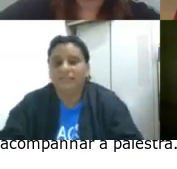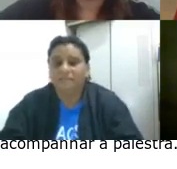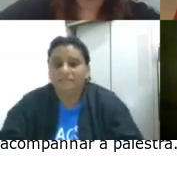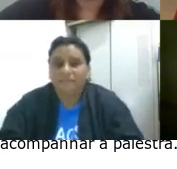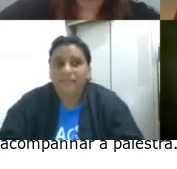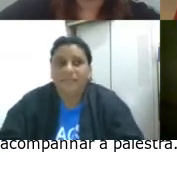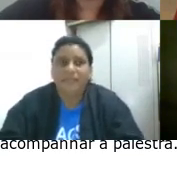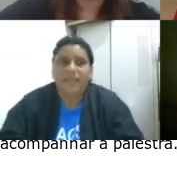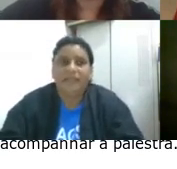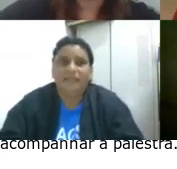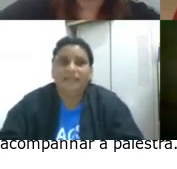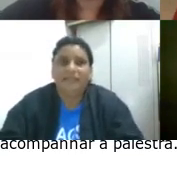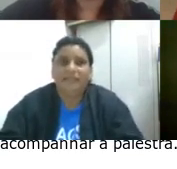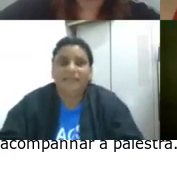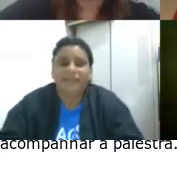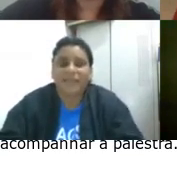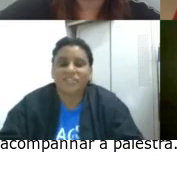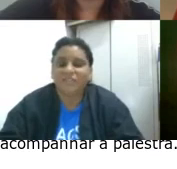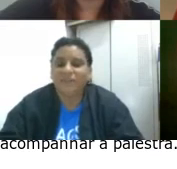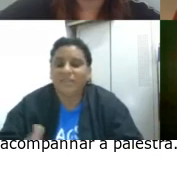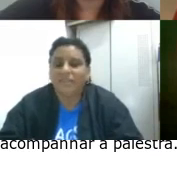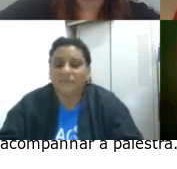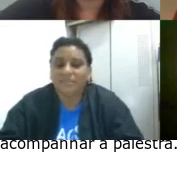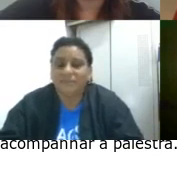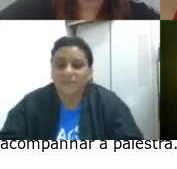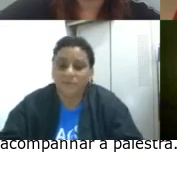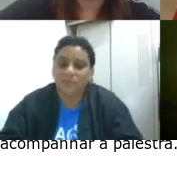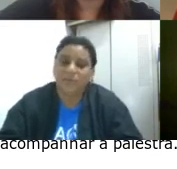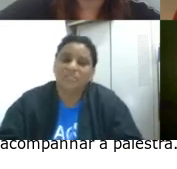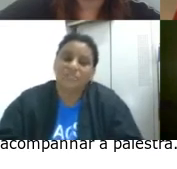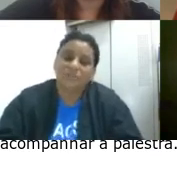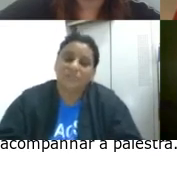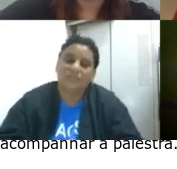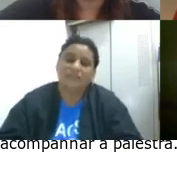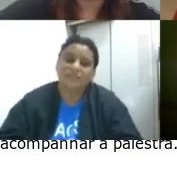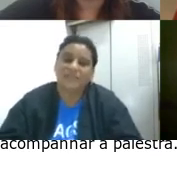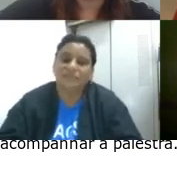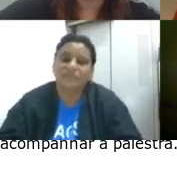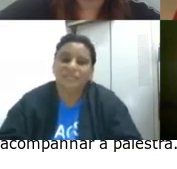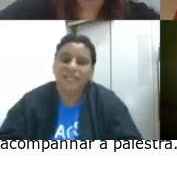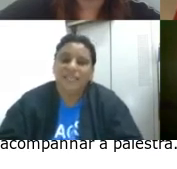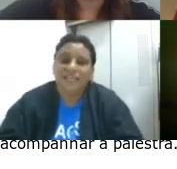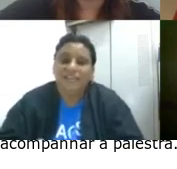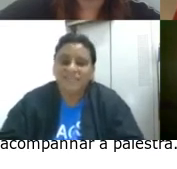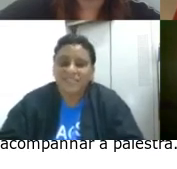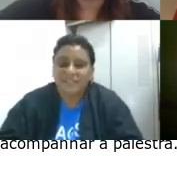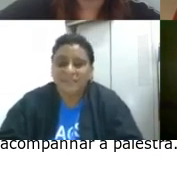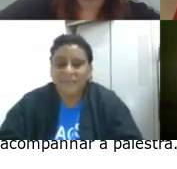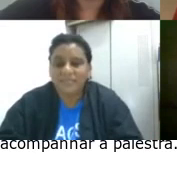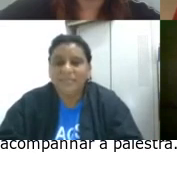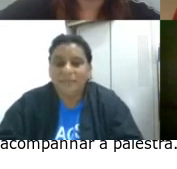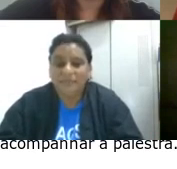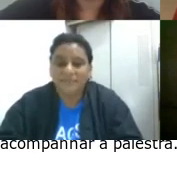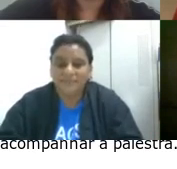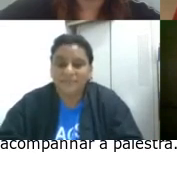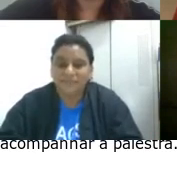e aí a gente vai criando esse vínculo porque a gente comunitária de saúde ele visita mês a